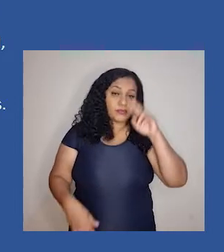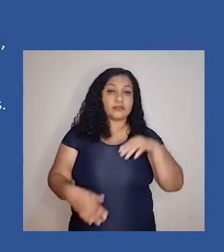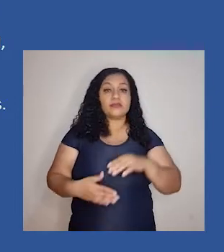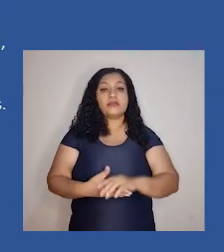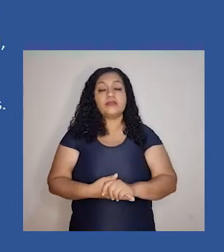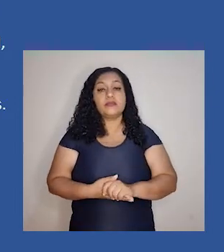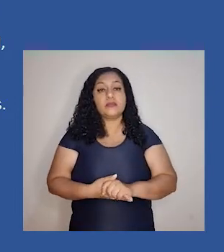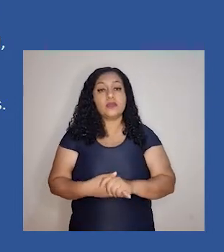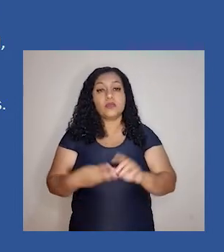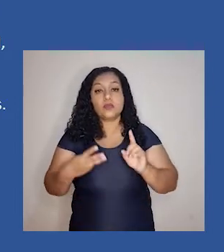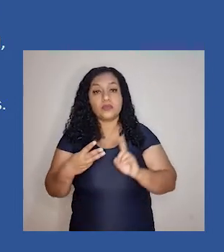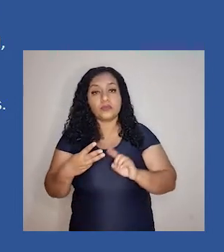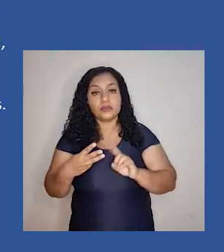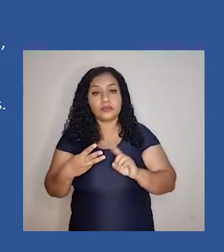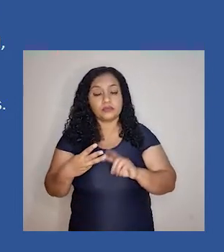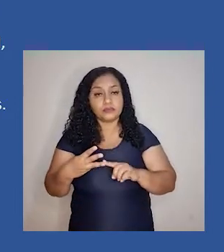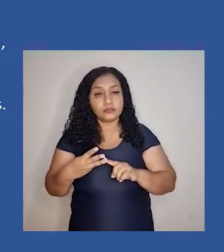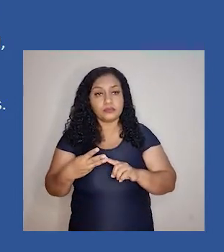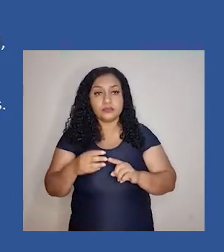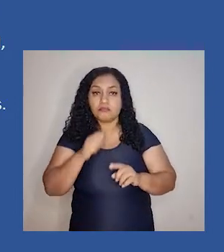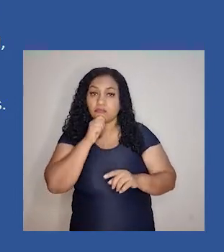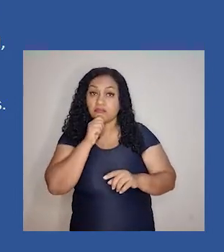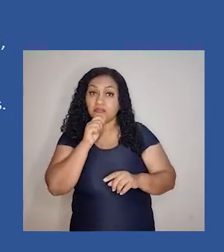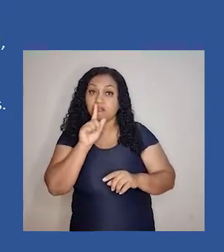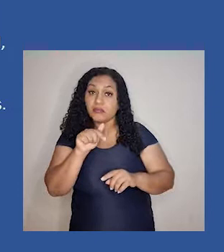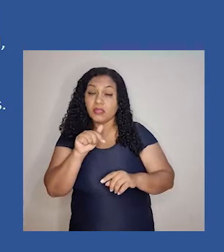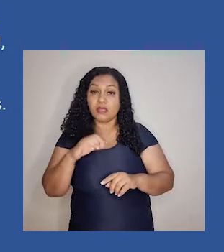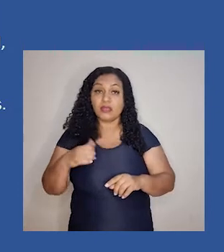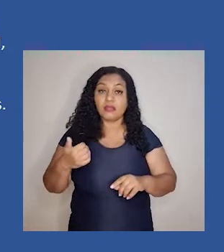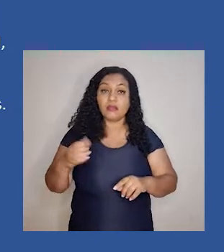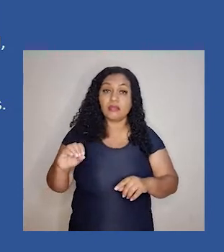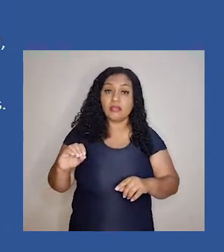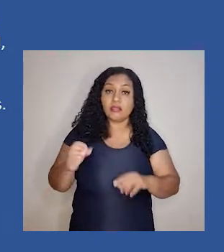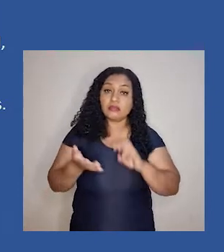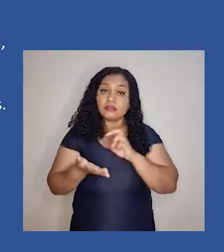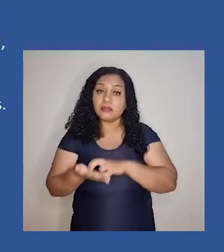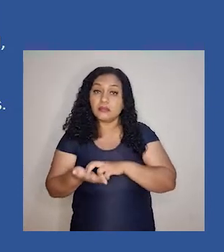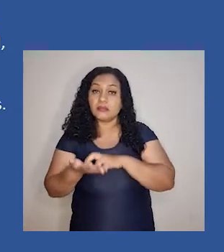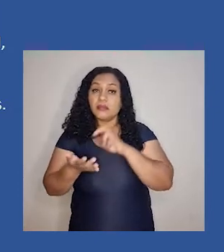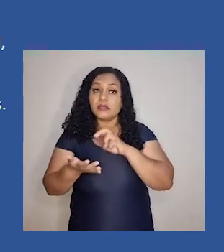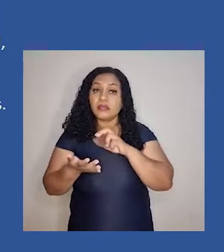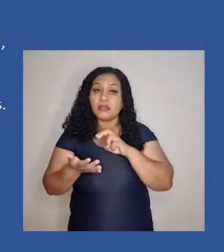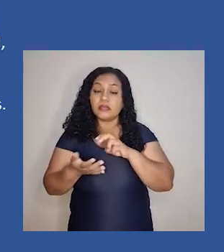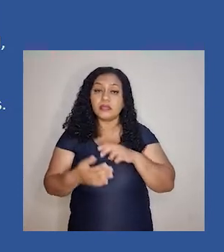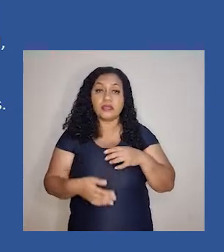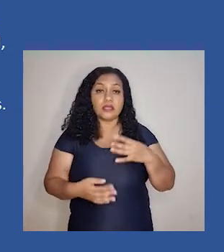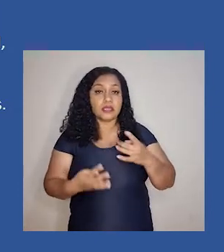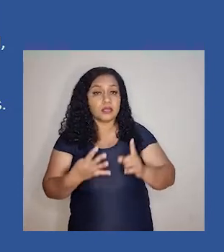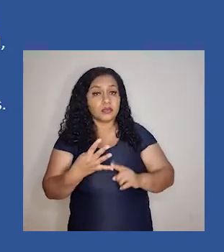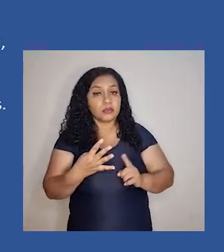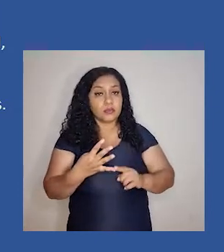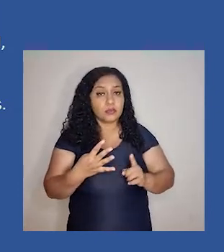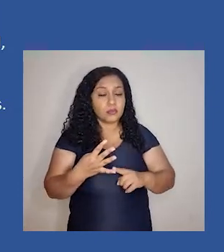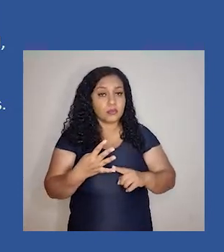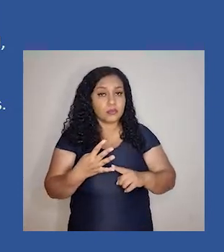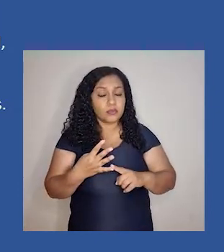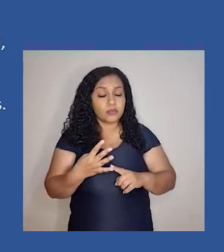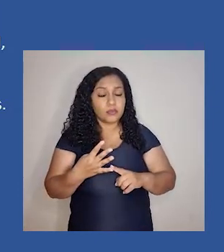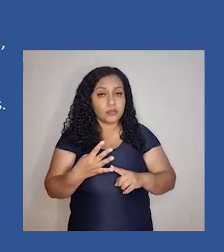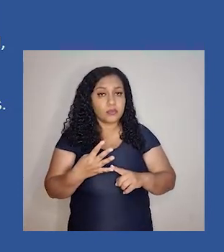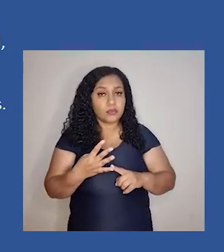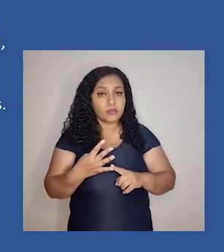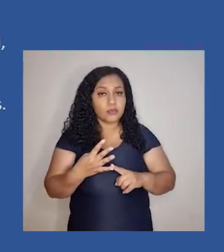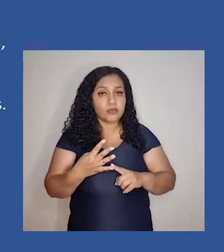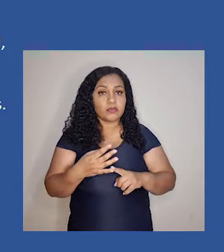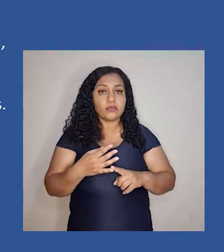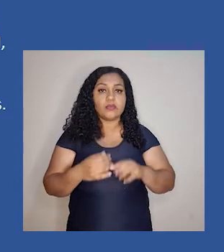no nosso terceiro fuso ainda são dez da manhã e no nosso quarto fuso lá no